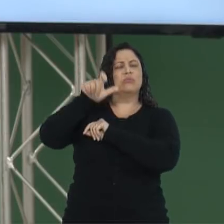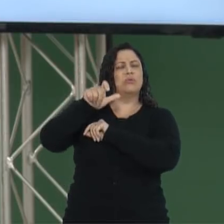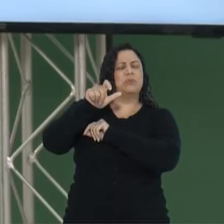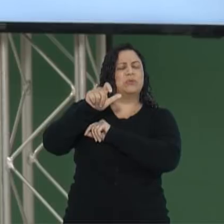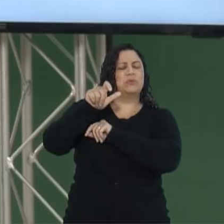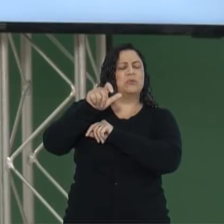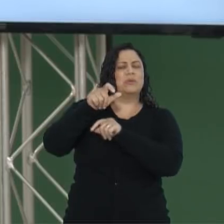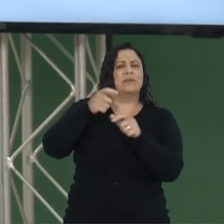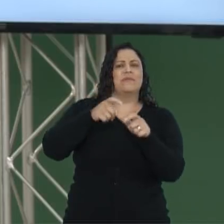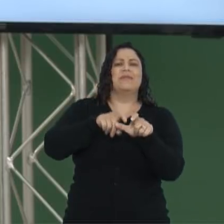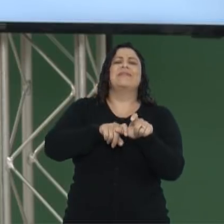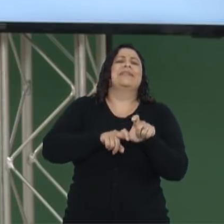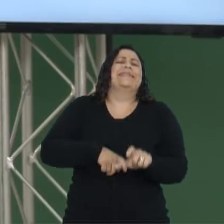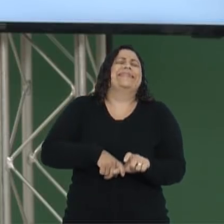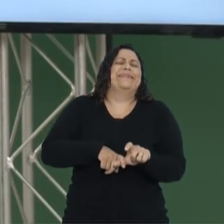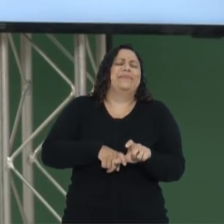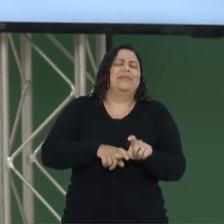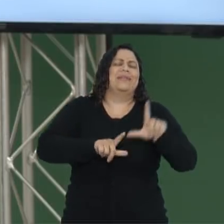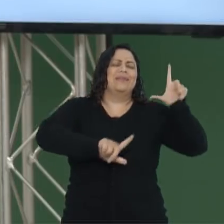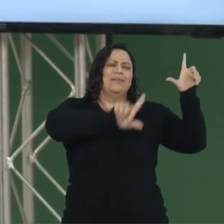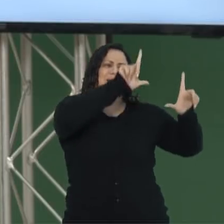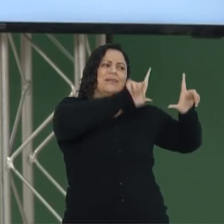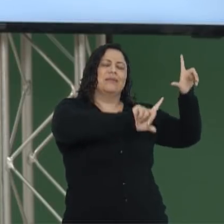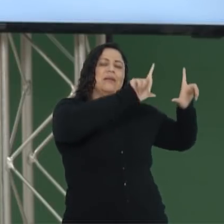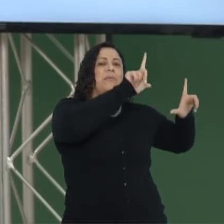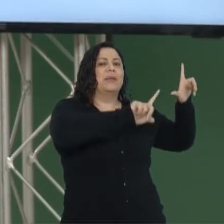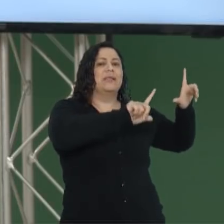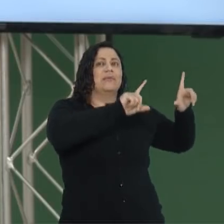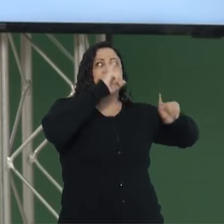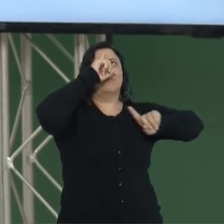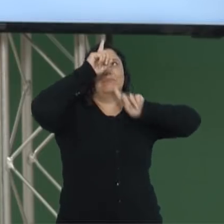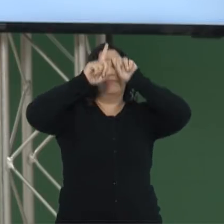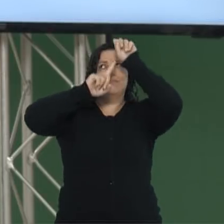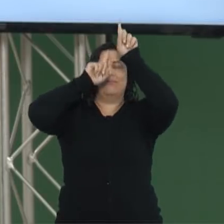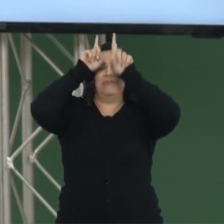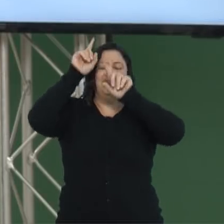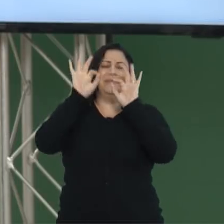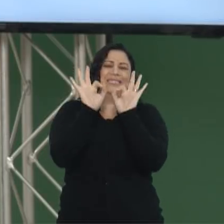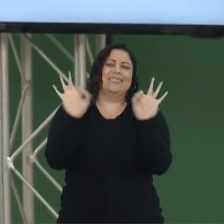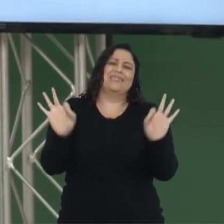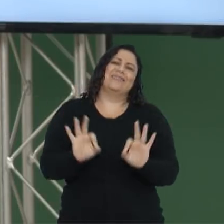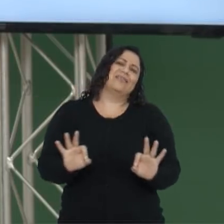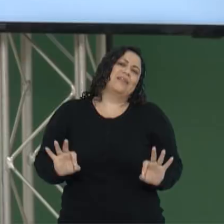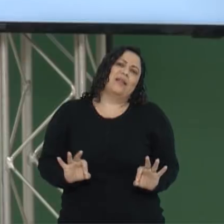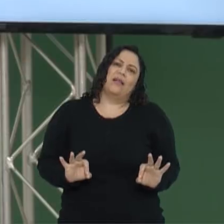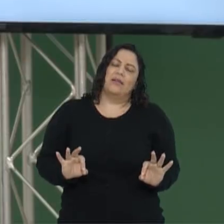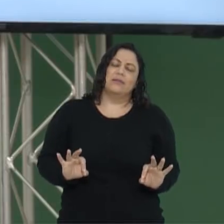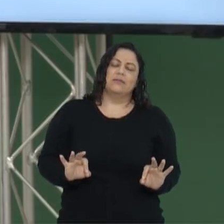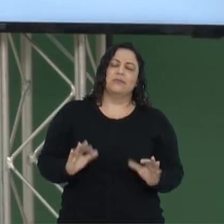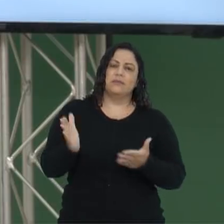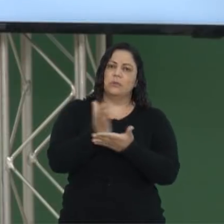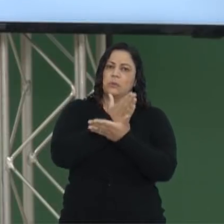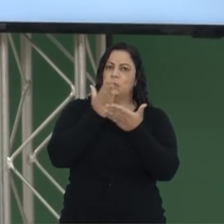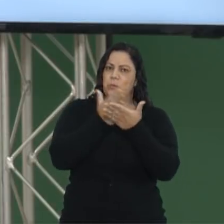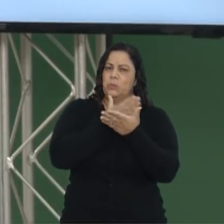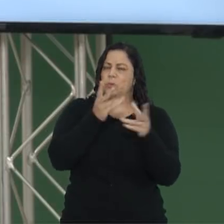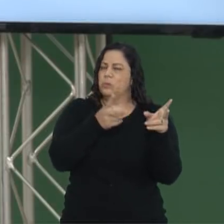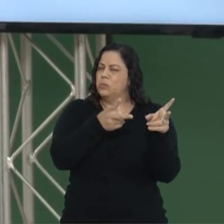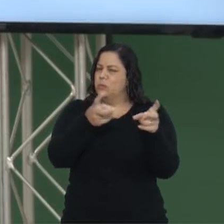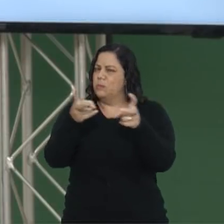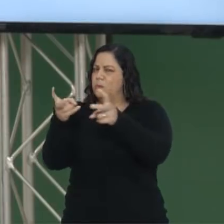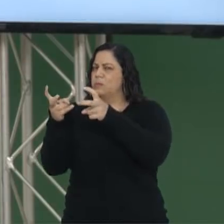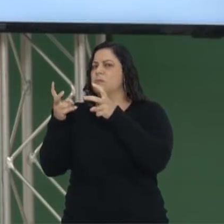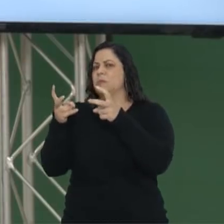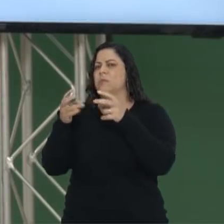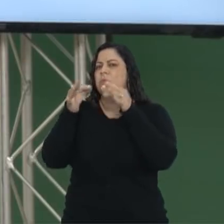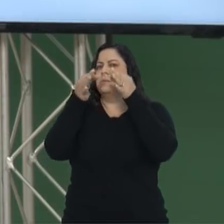de um aparelho, né, como a TV, que não tem mais criatividade. Né? No livro a gente observa, nos fragmentos que a gente leu,